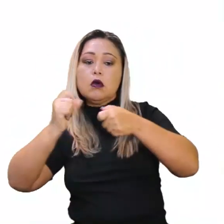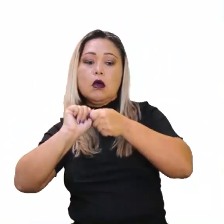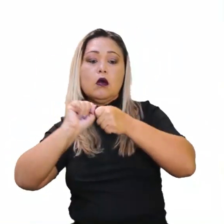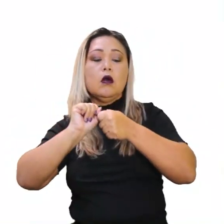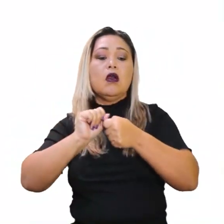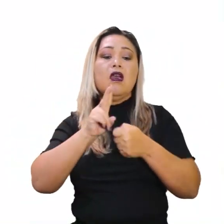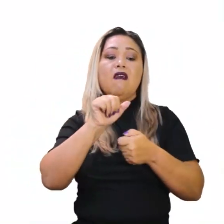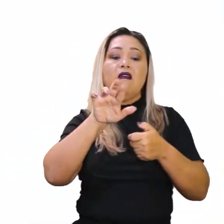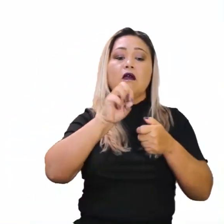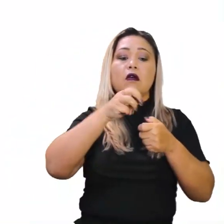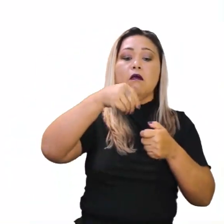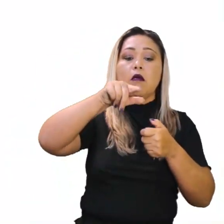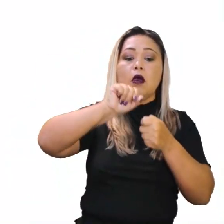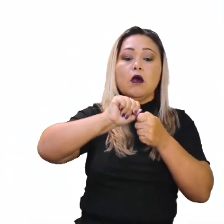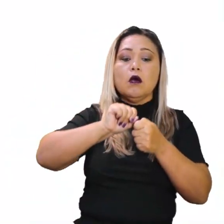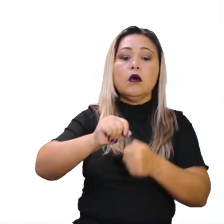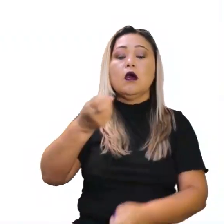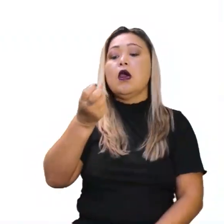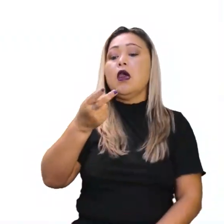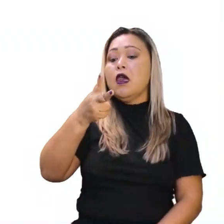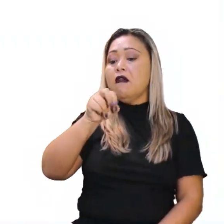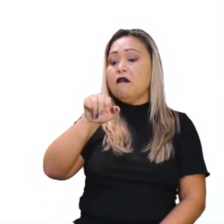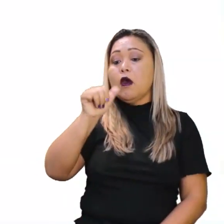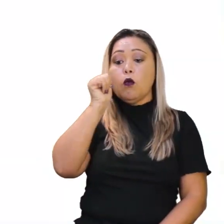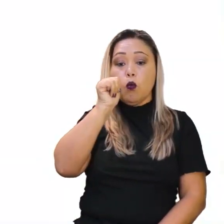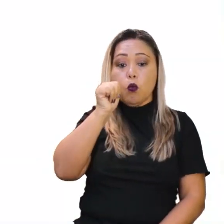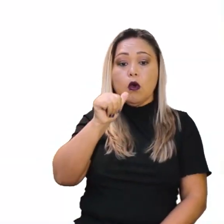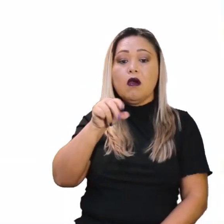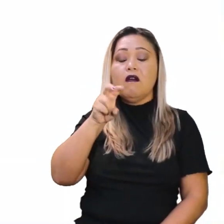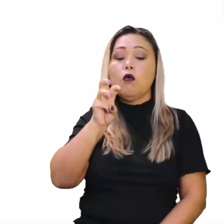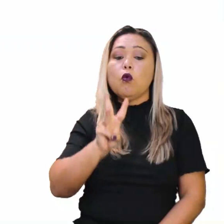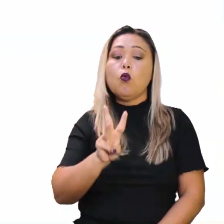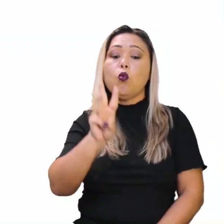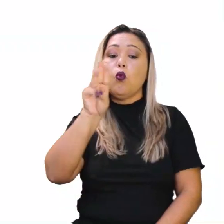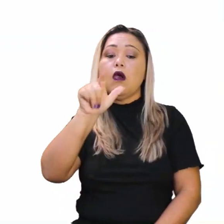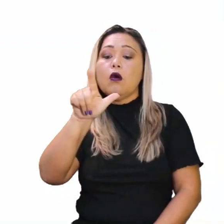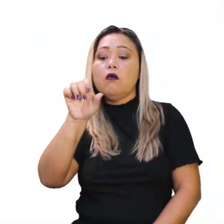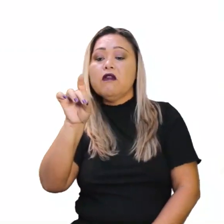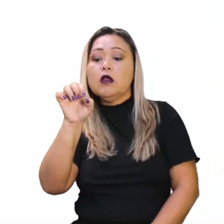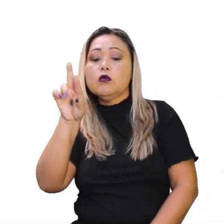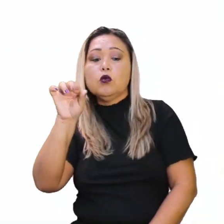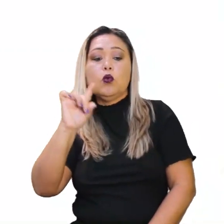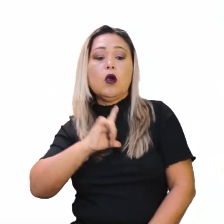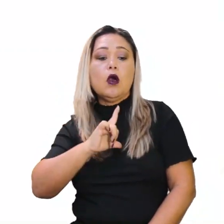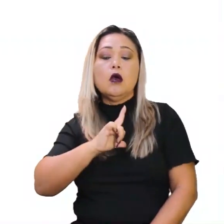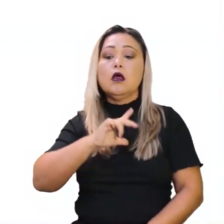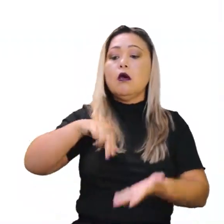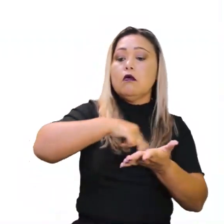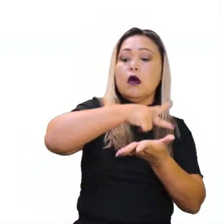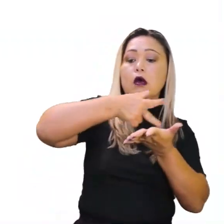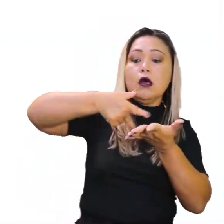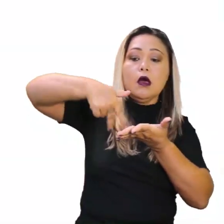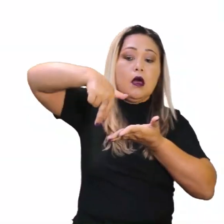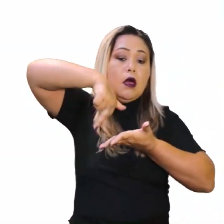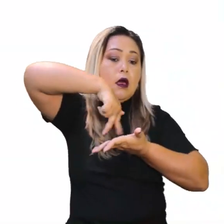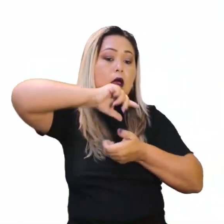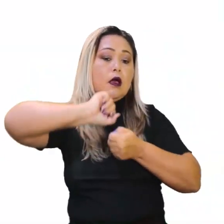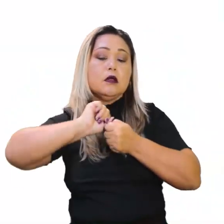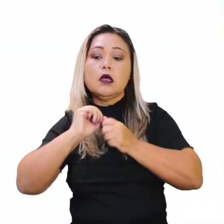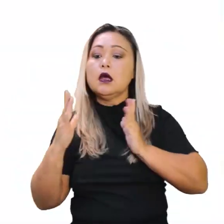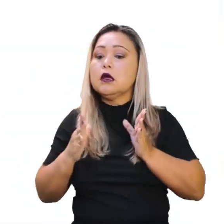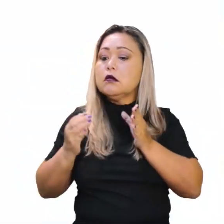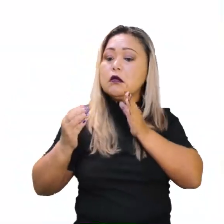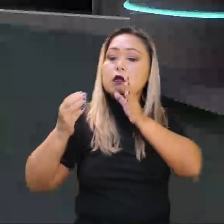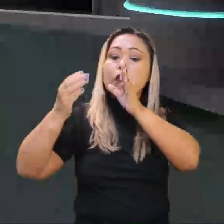Milo e Vênus de Willendorf, A Dança e a Torre de Eiffel. São aí alternativas